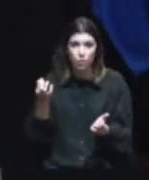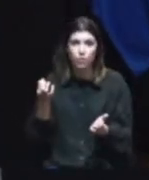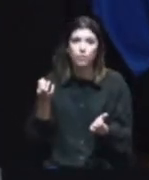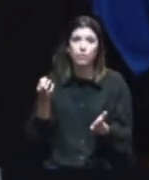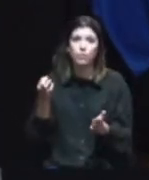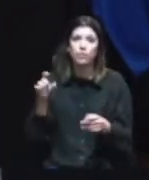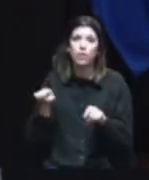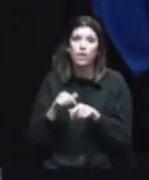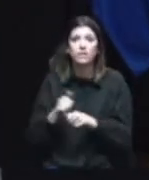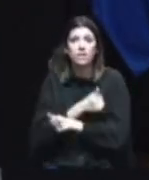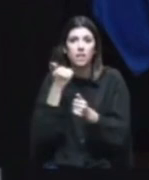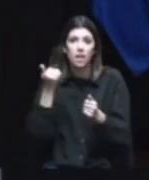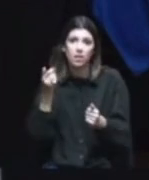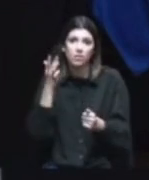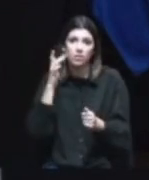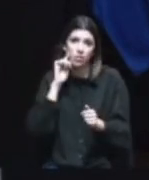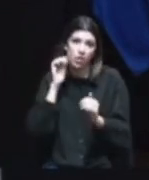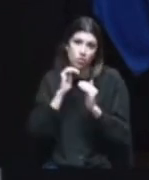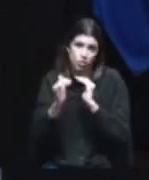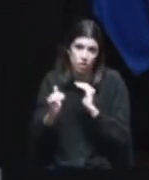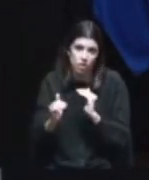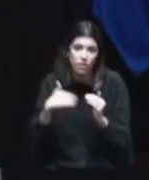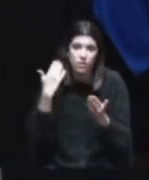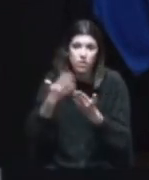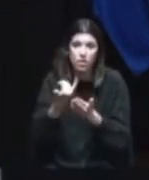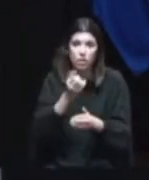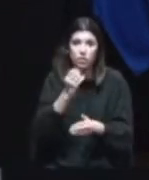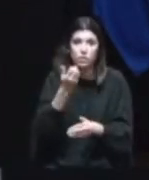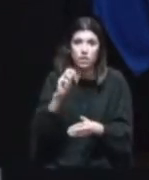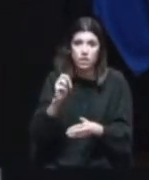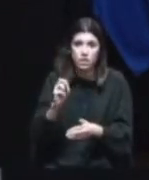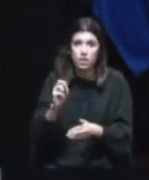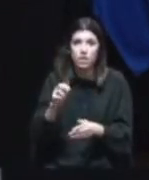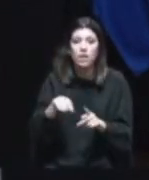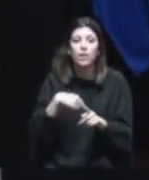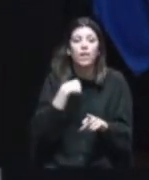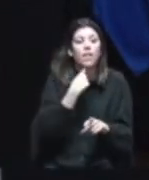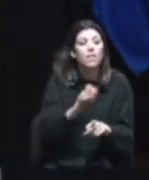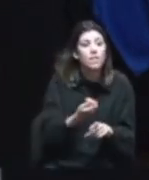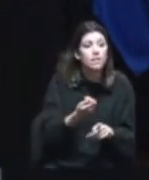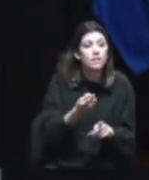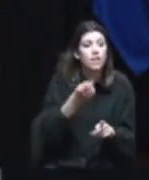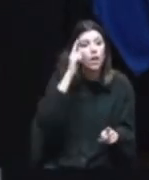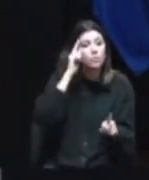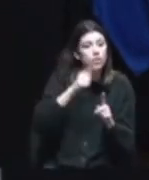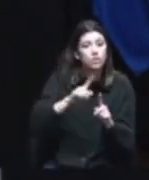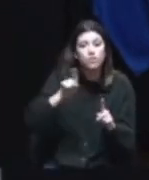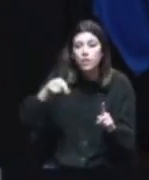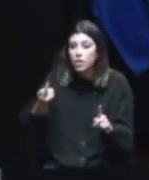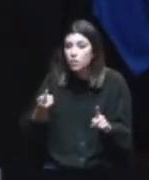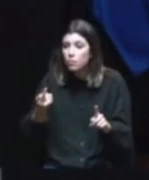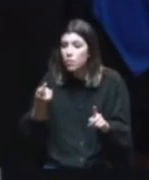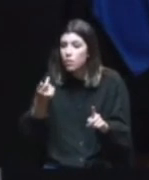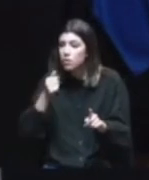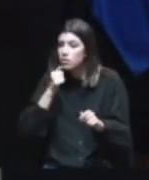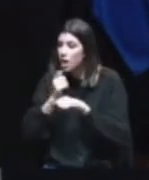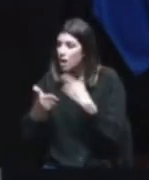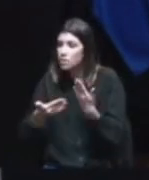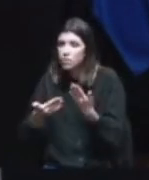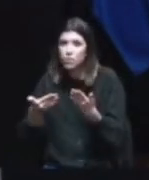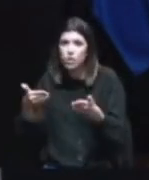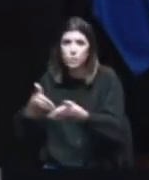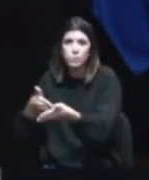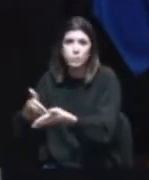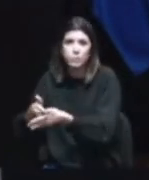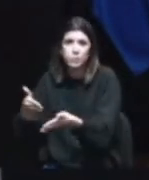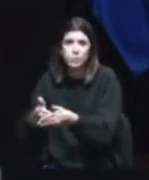clima, inteligentes até 2030. Não podemos anunciar intenções e depois implementar ações que as contrariam. A qualidade do ar